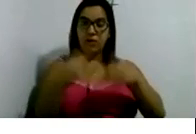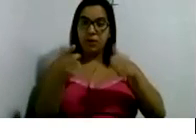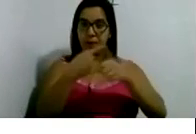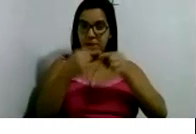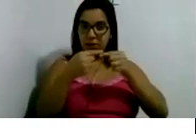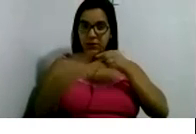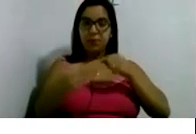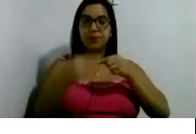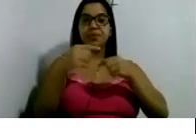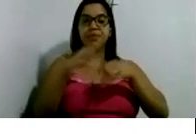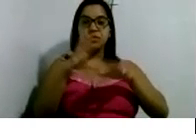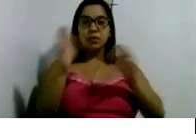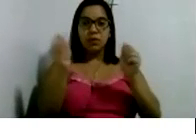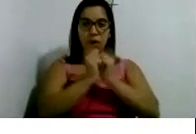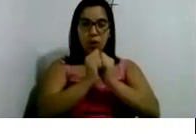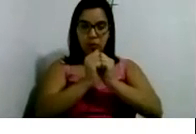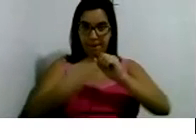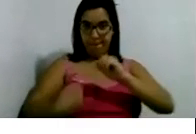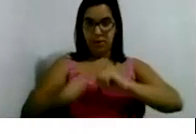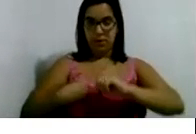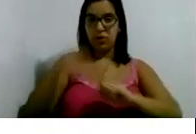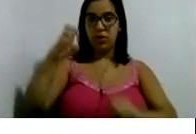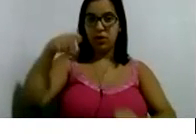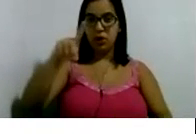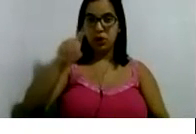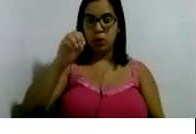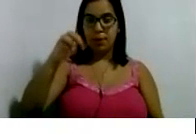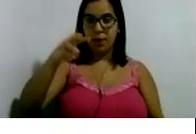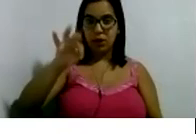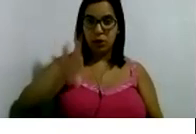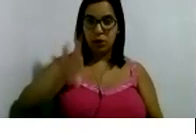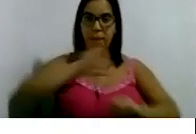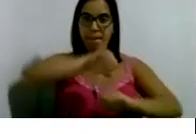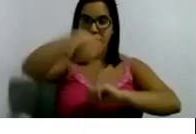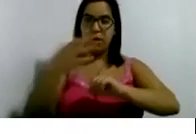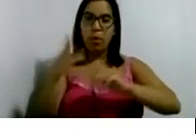à camada do endométrio, onde ele vai retirar lá os seus nutrientes.